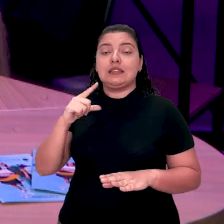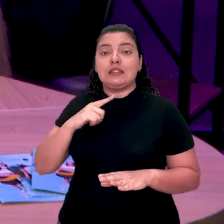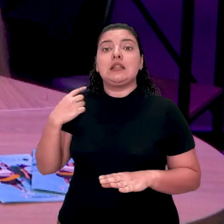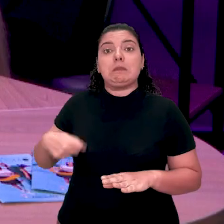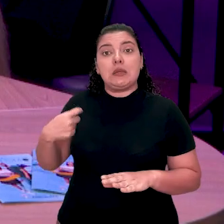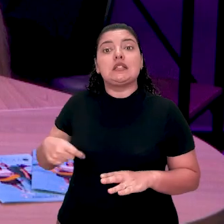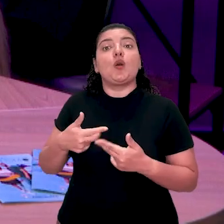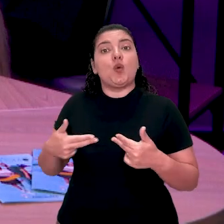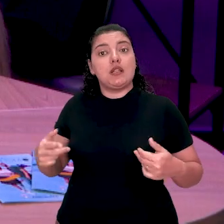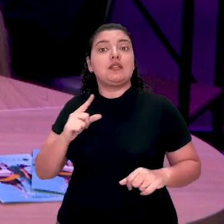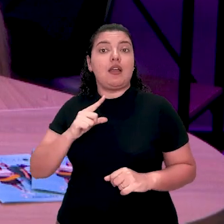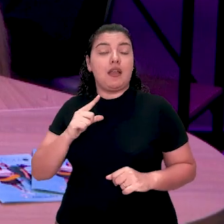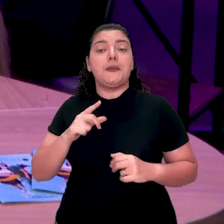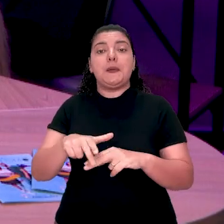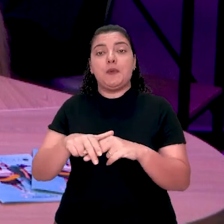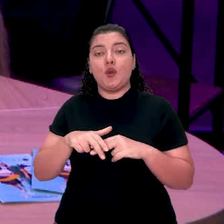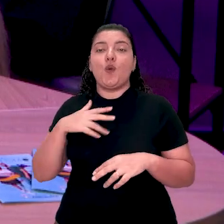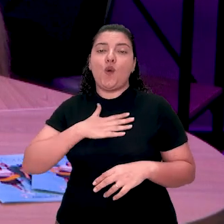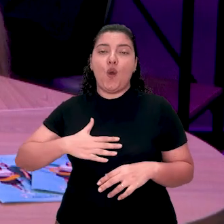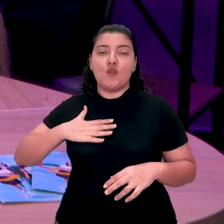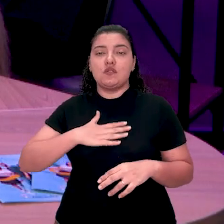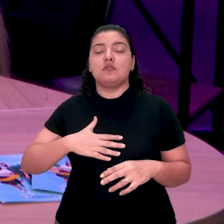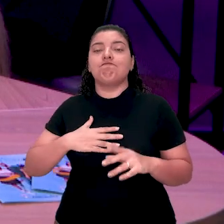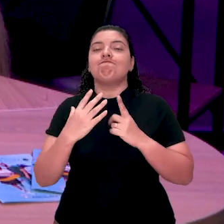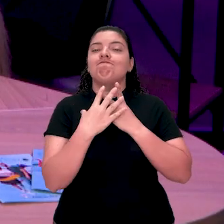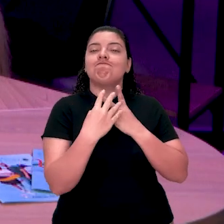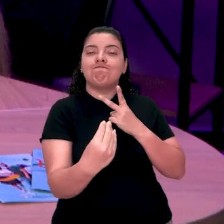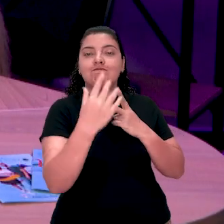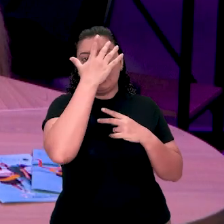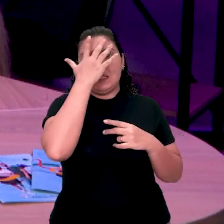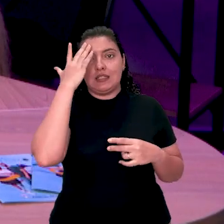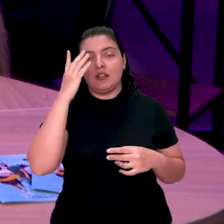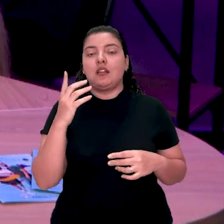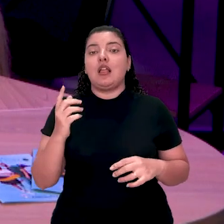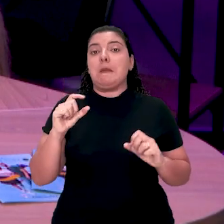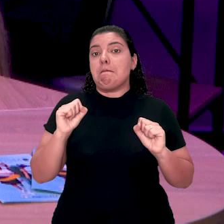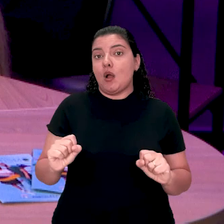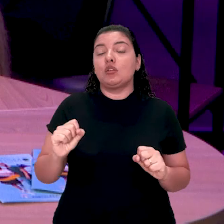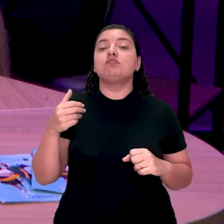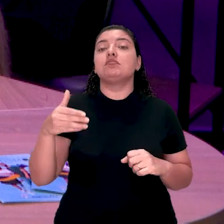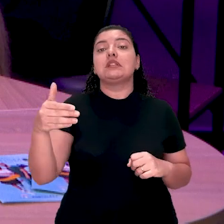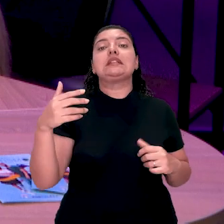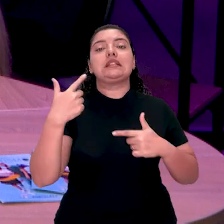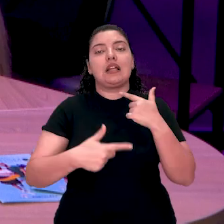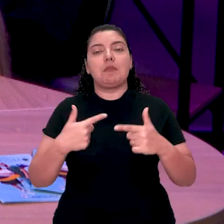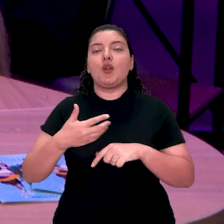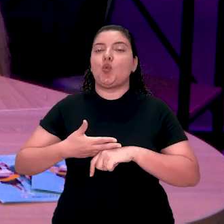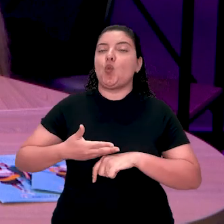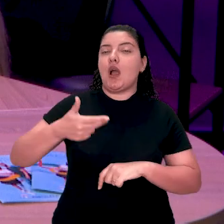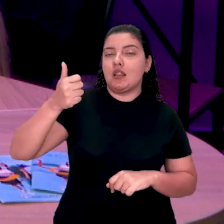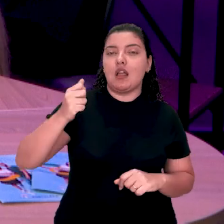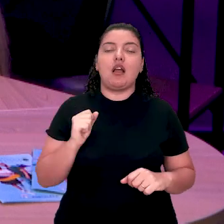suas necessidades. Então, eu gostaria muito de inspirar essas pessoas que estão chegando, para que elas possam um dia fazer um trabalho de